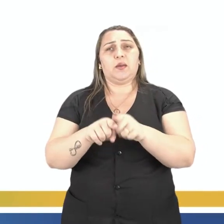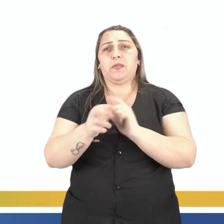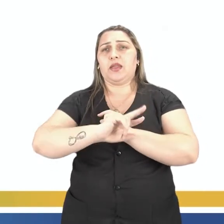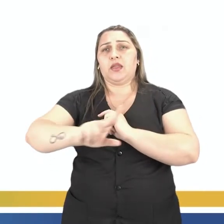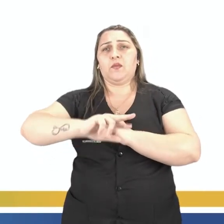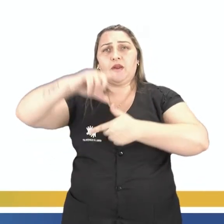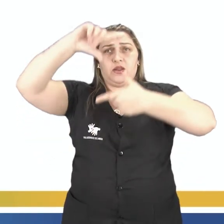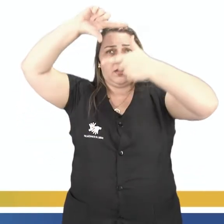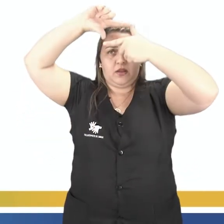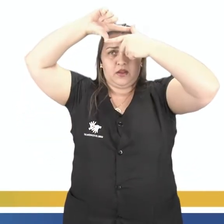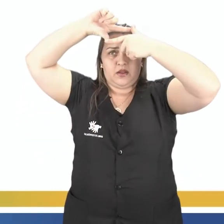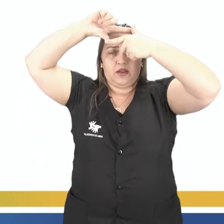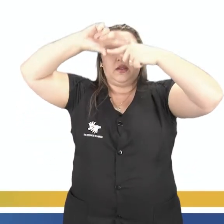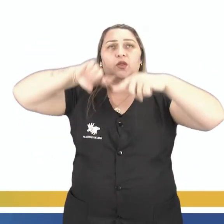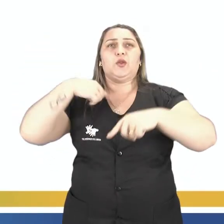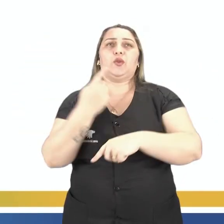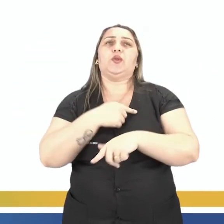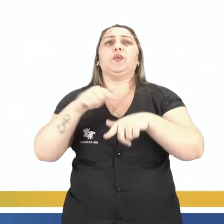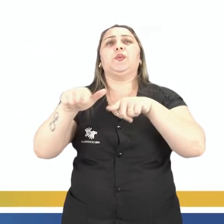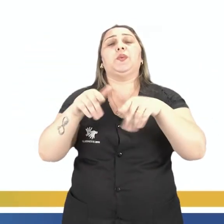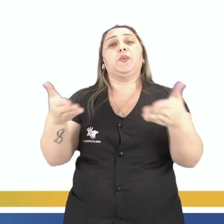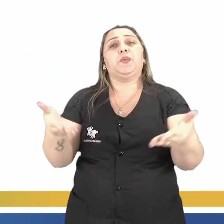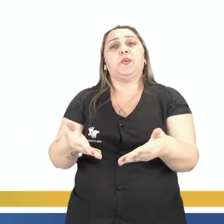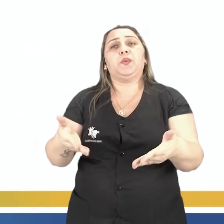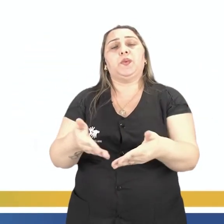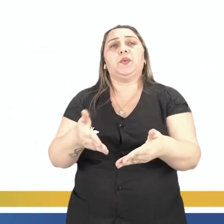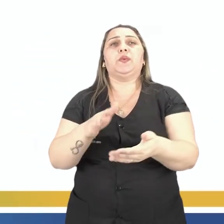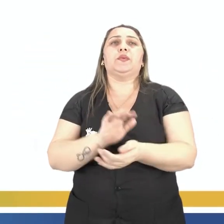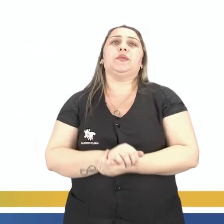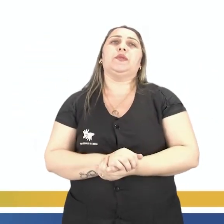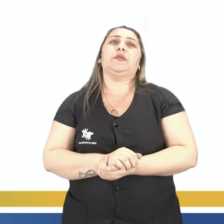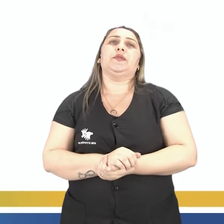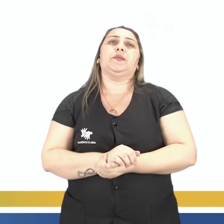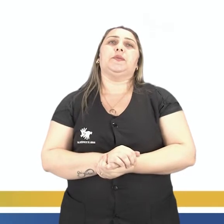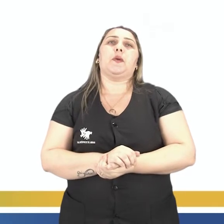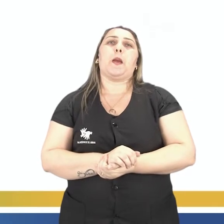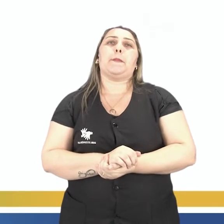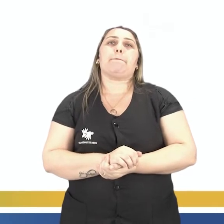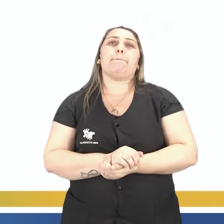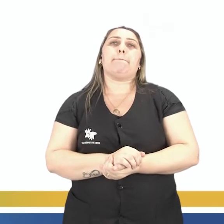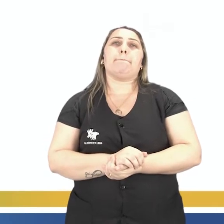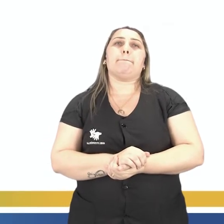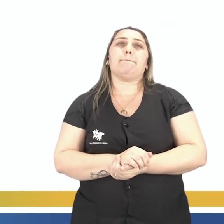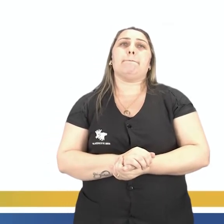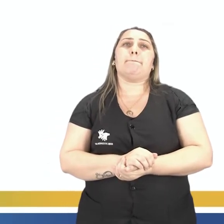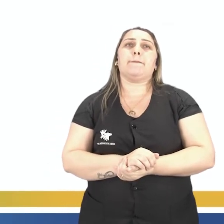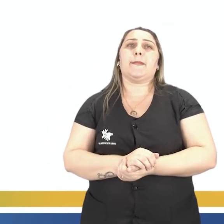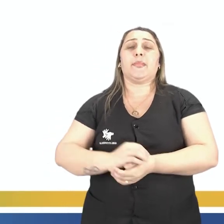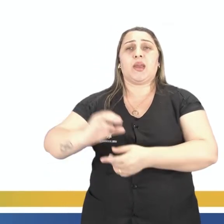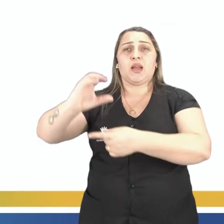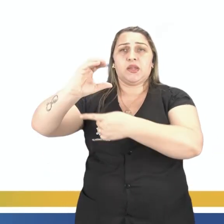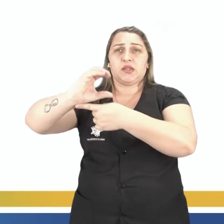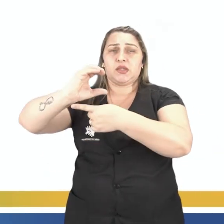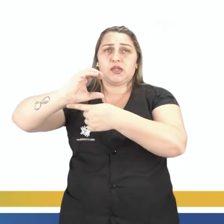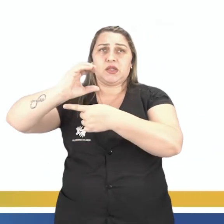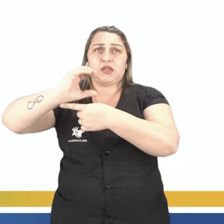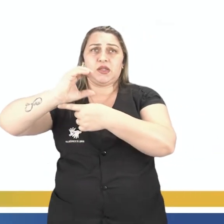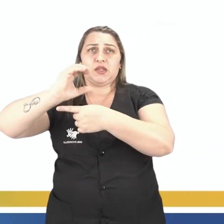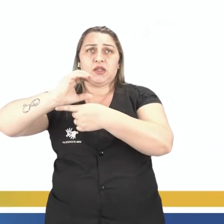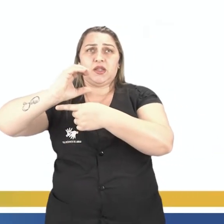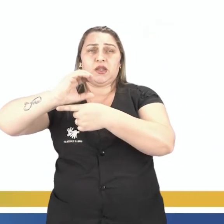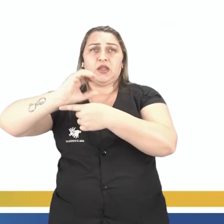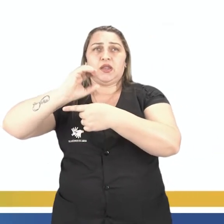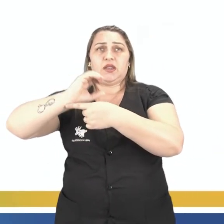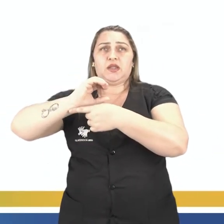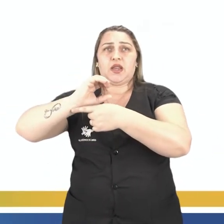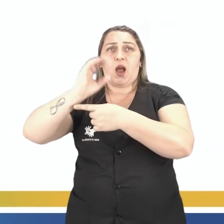de alienação no sentido que nós estamos trabalhando aqui, que é relacionado à questão do capital e o trabalho. Então, nós